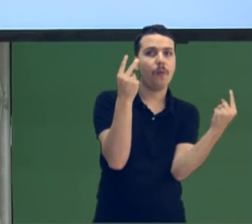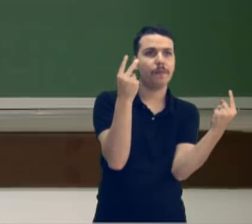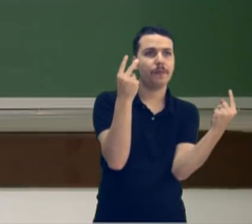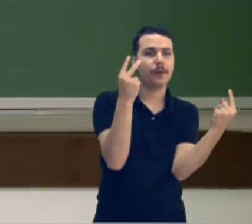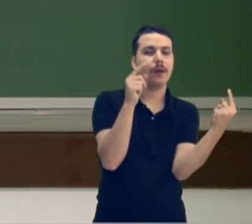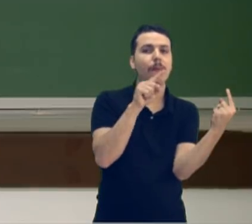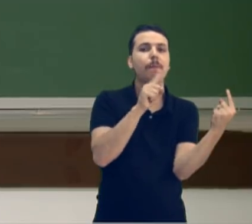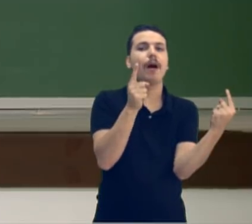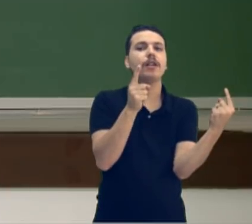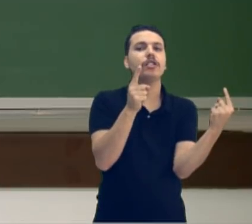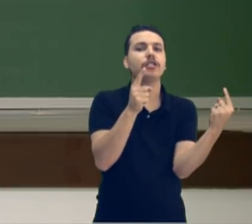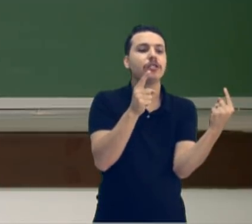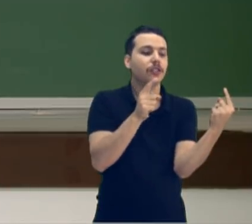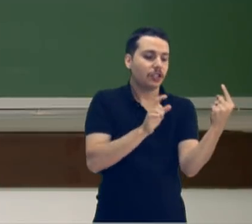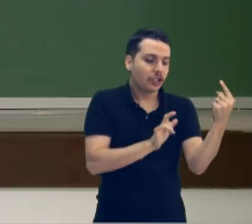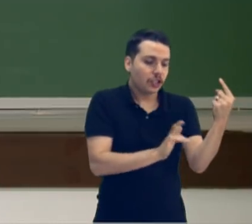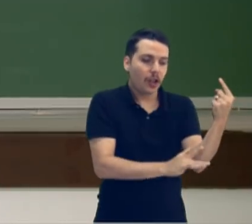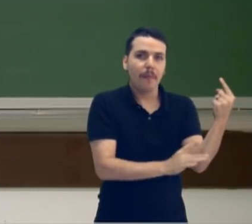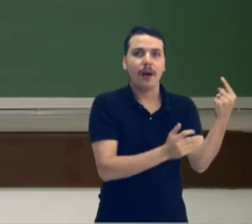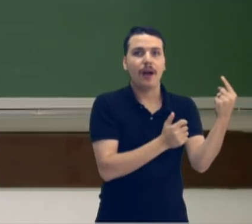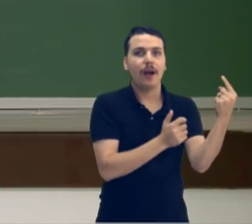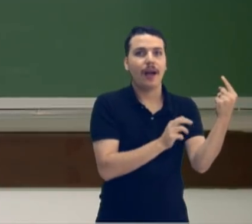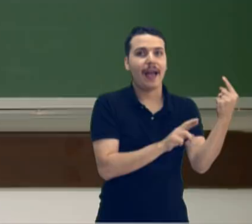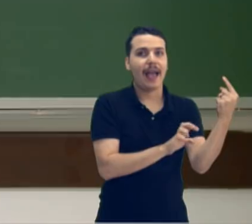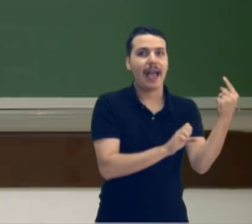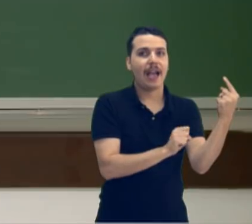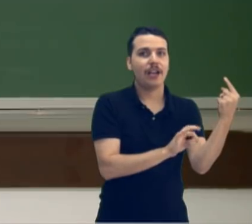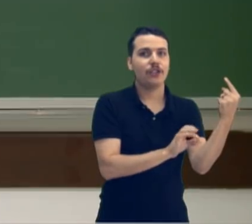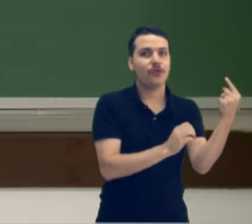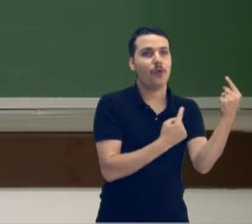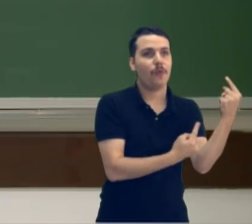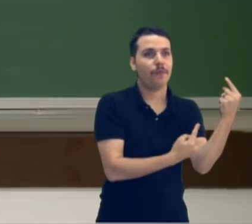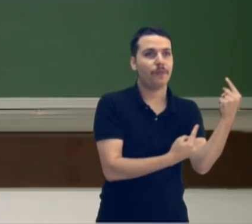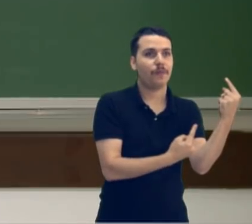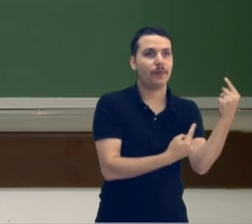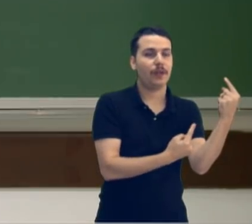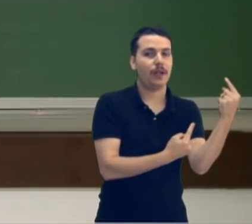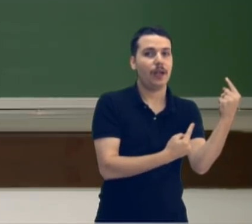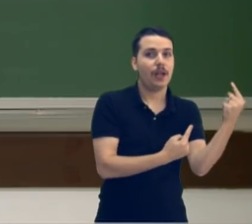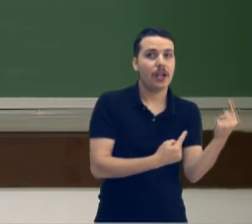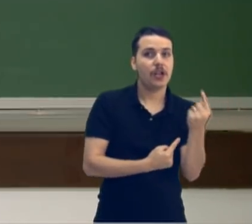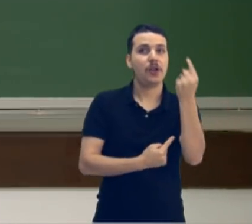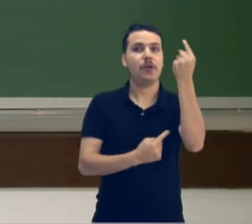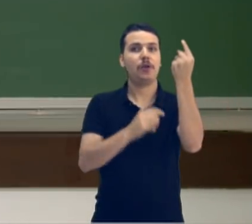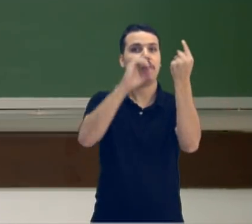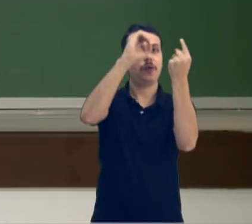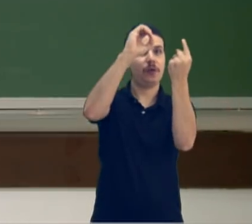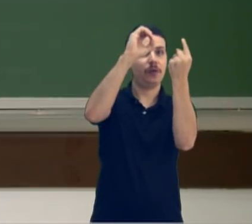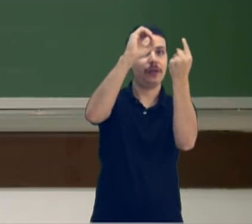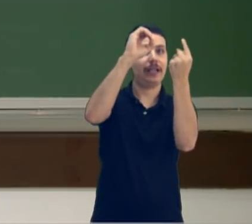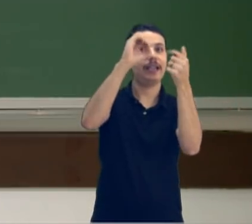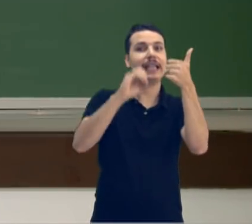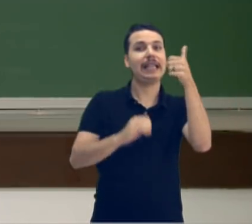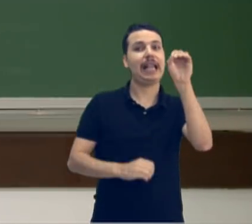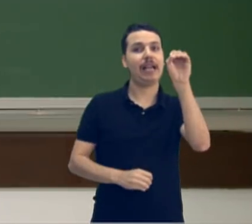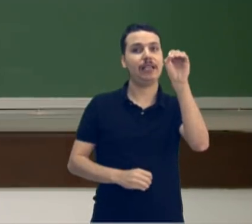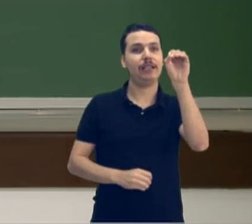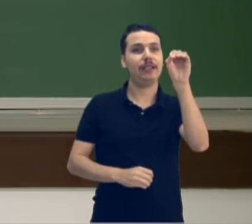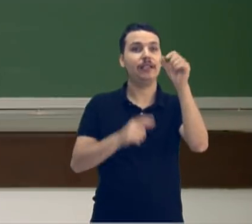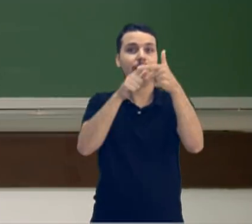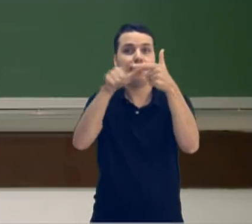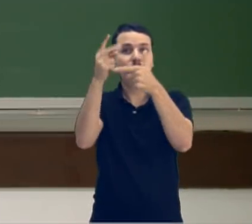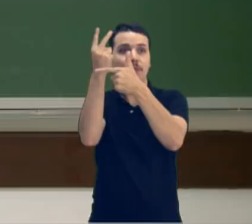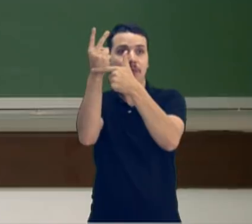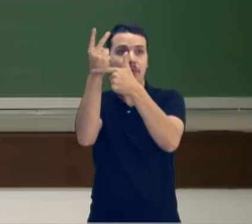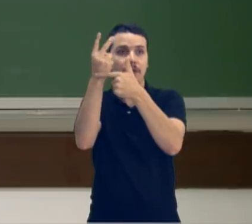só que vai sobrar resto 1. Esse 1 vai juntar com esse 0, então vai virar 10. 10 dividido